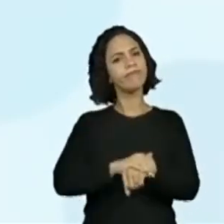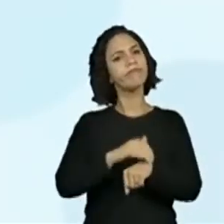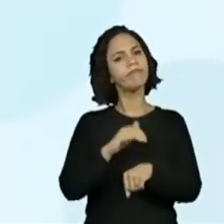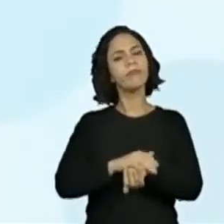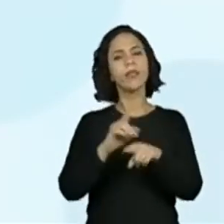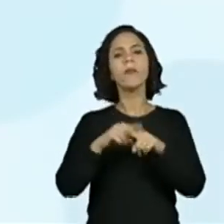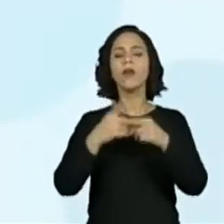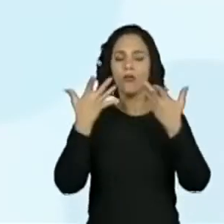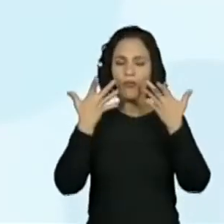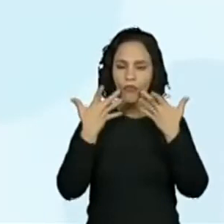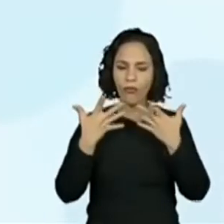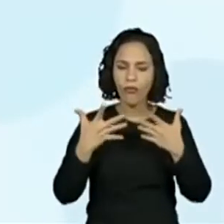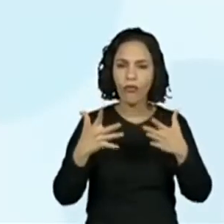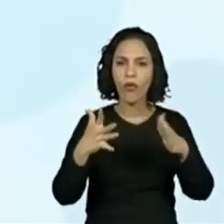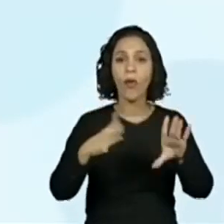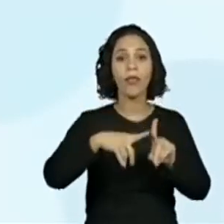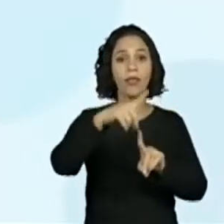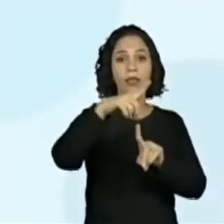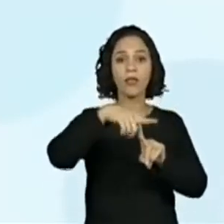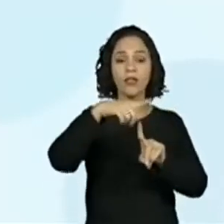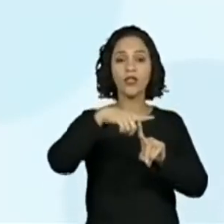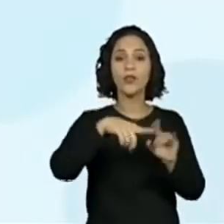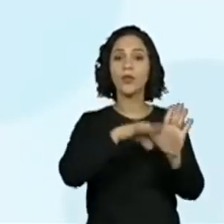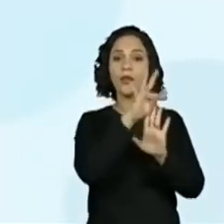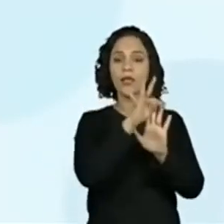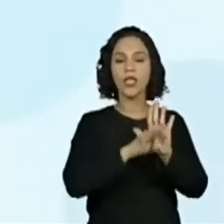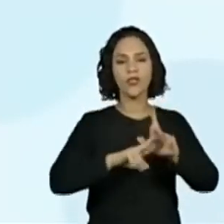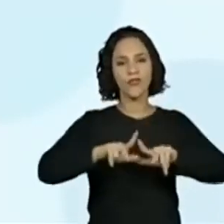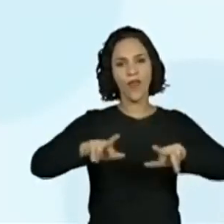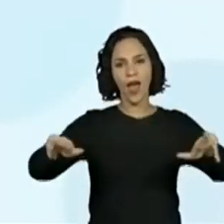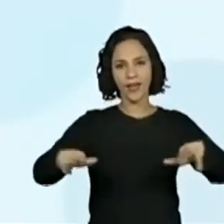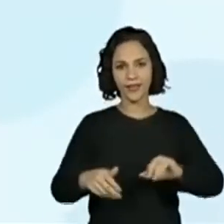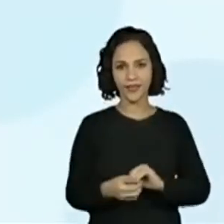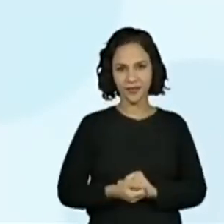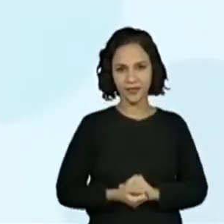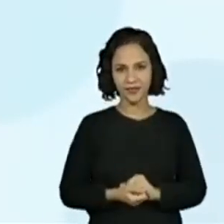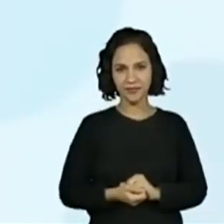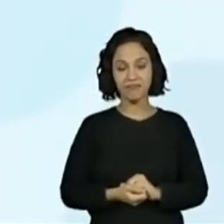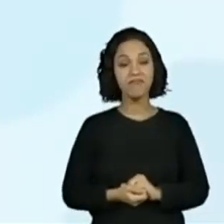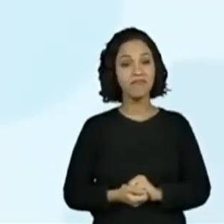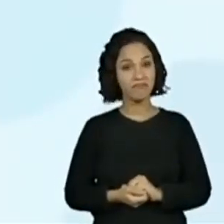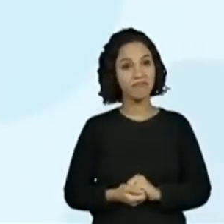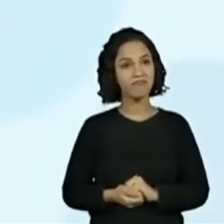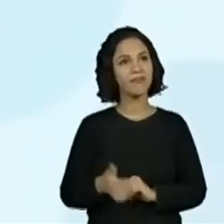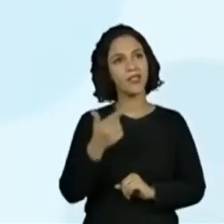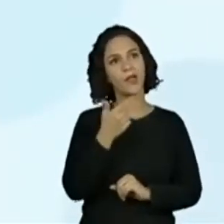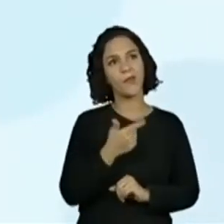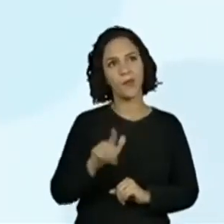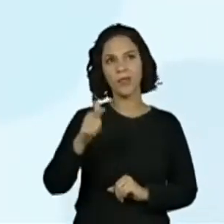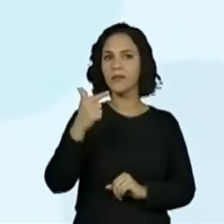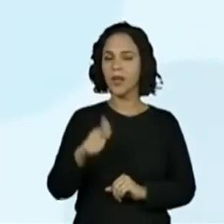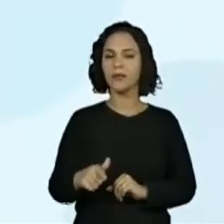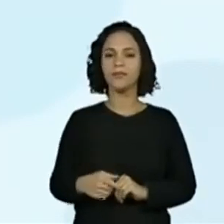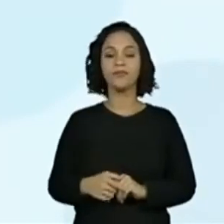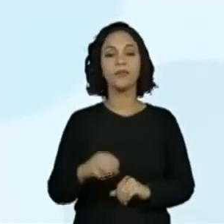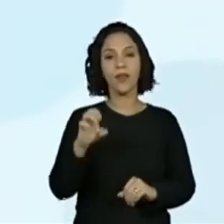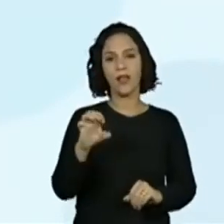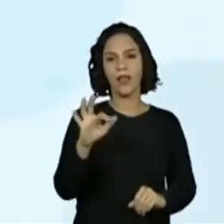e fluência, gêneros textuais variados. Pode passar a próxima. Tem mais.